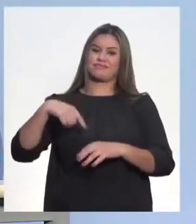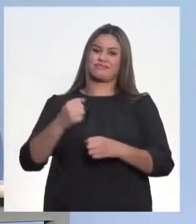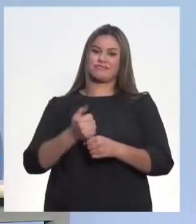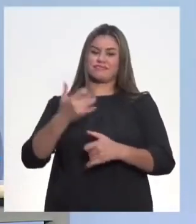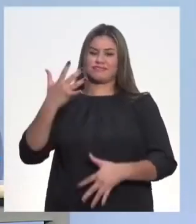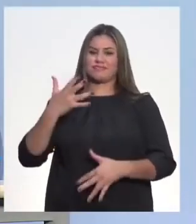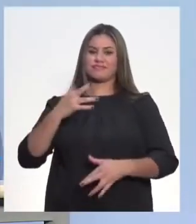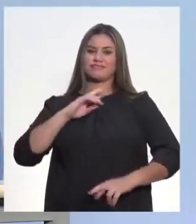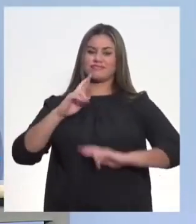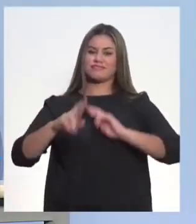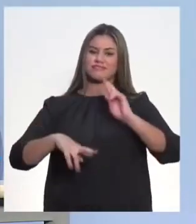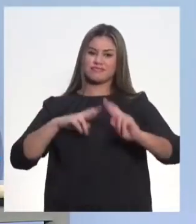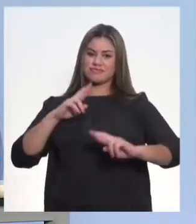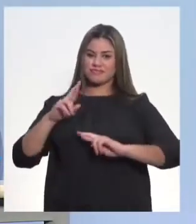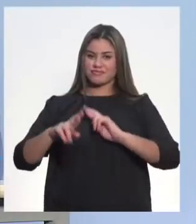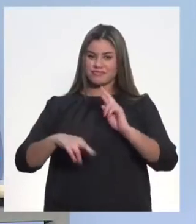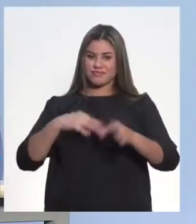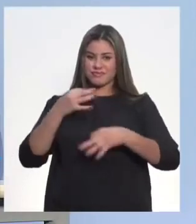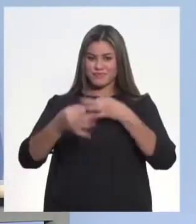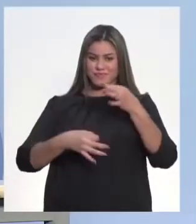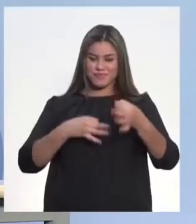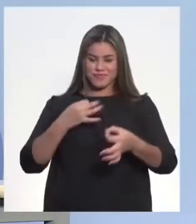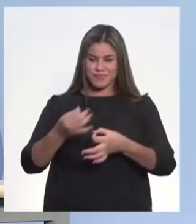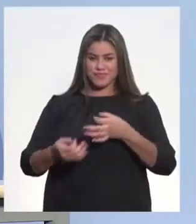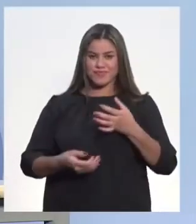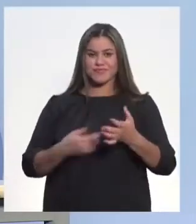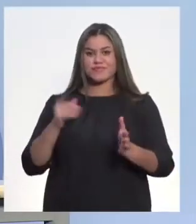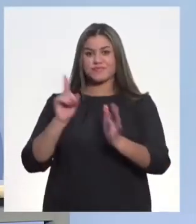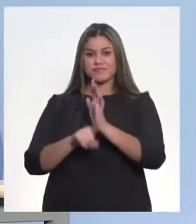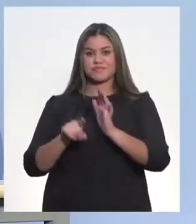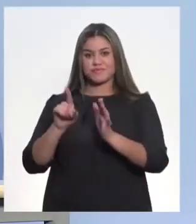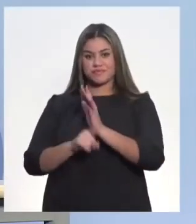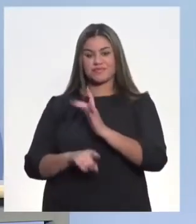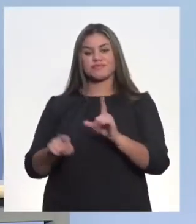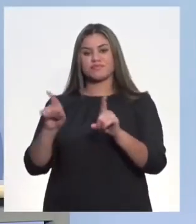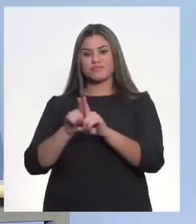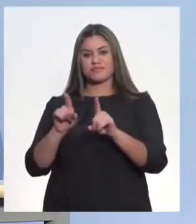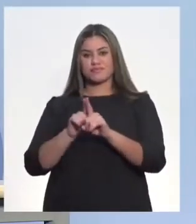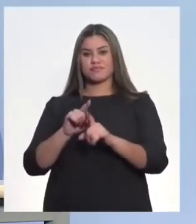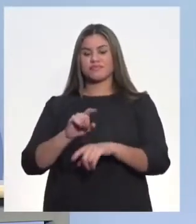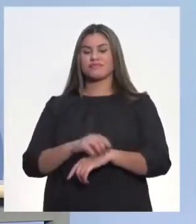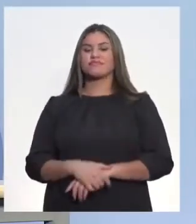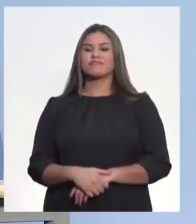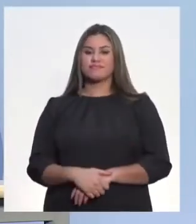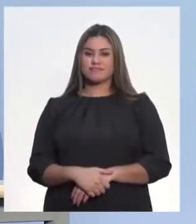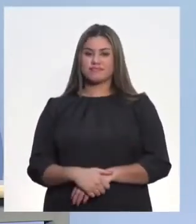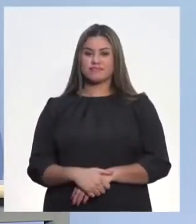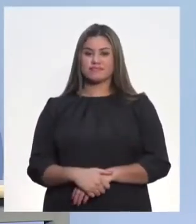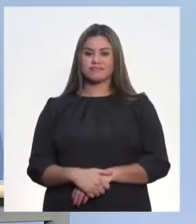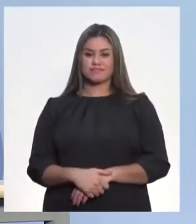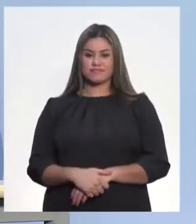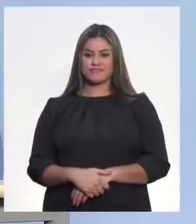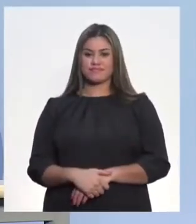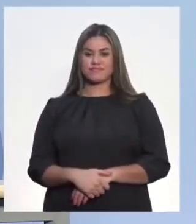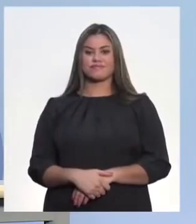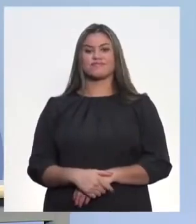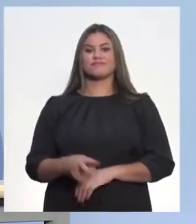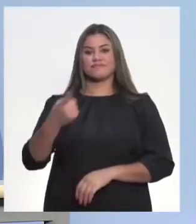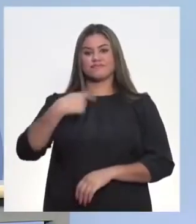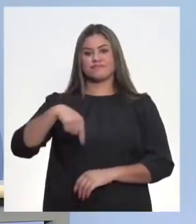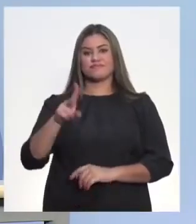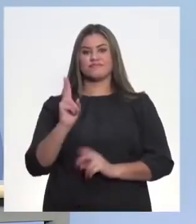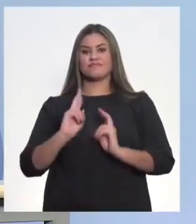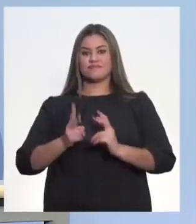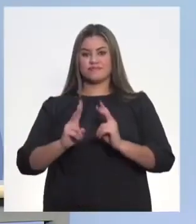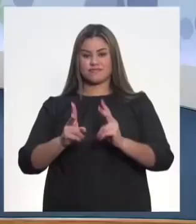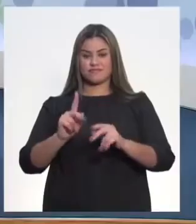chat, colocando que vocês estão comentando, dizendo perguntas e, claro, colocando suas respostas. Então, nós vamos continuar,